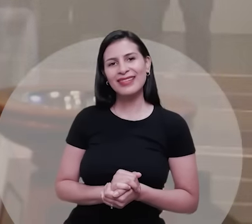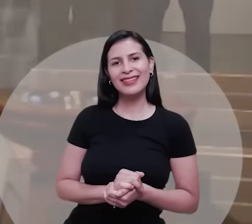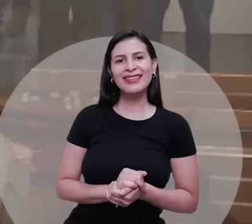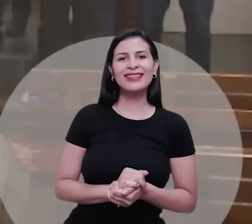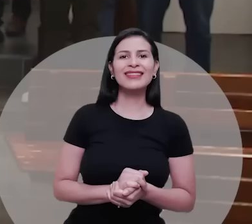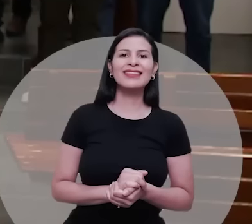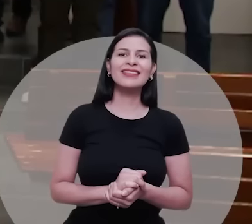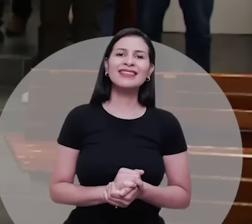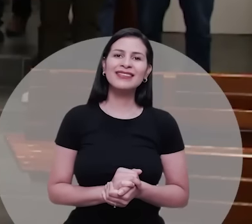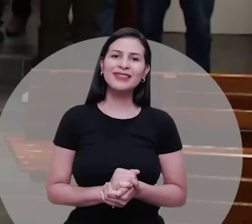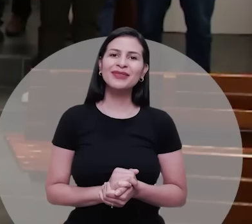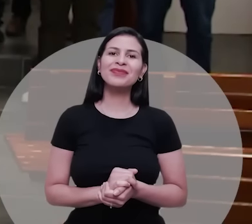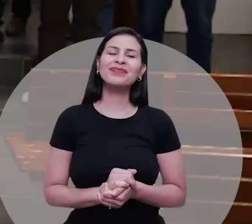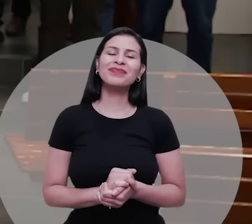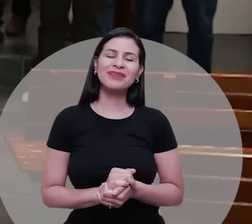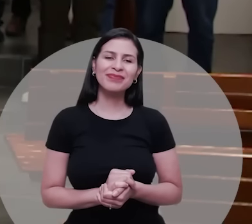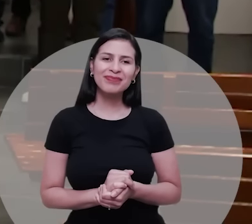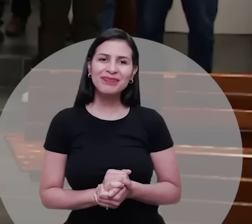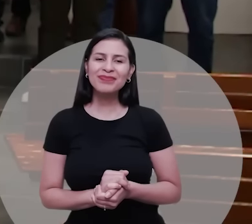bem-vindas.